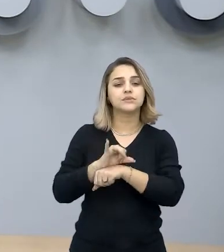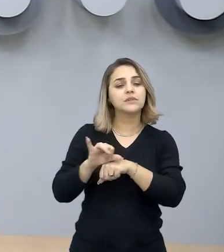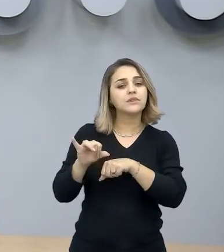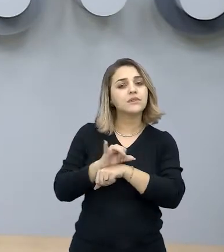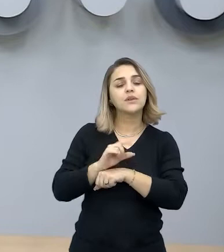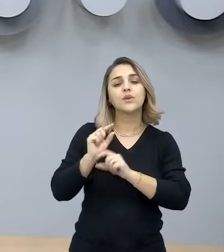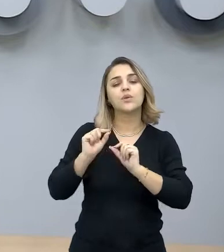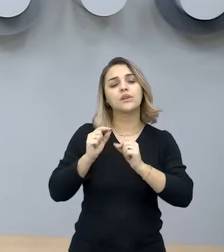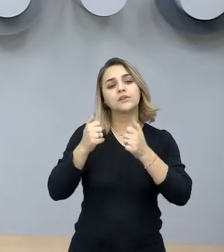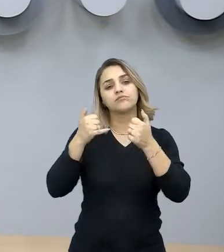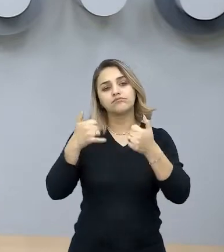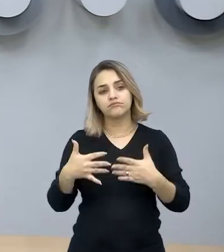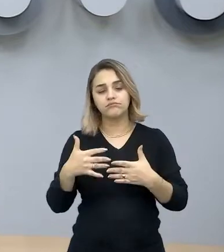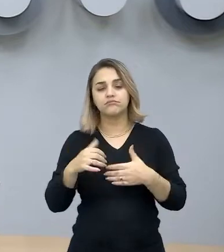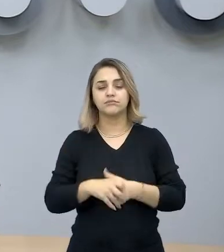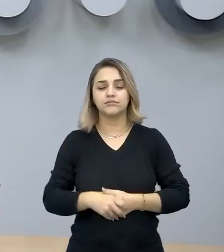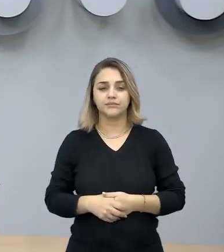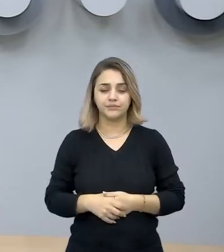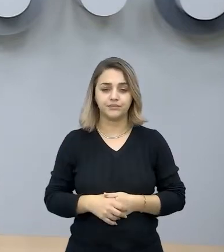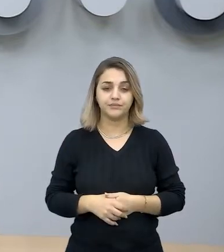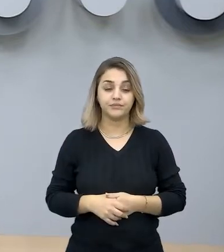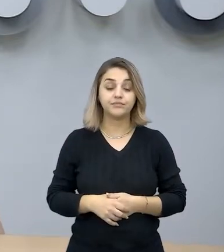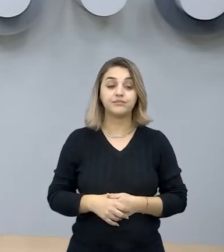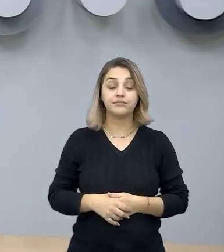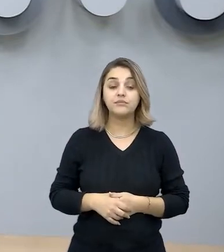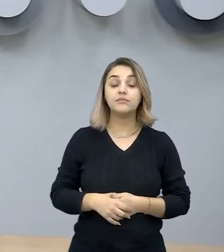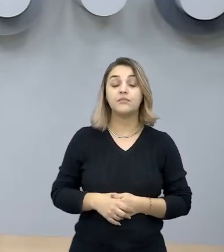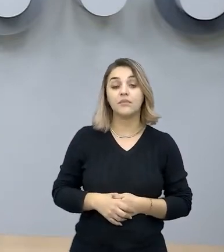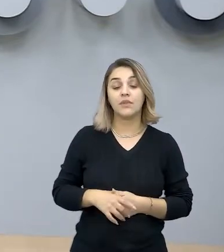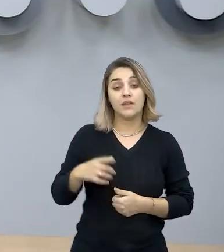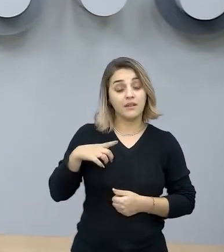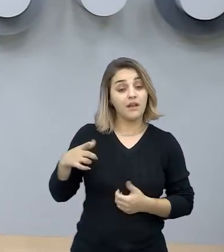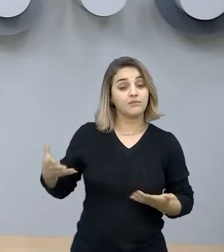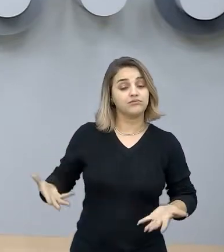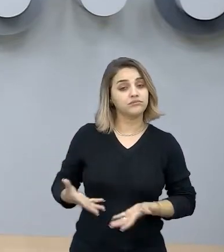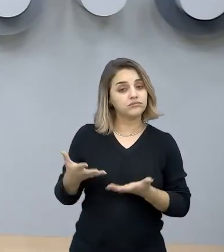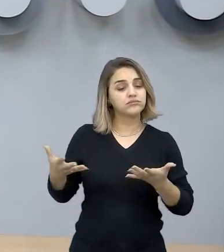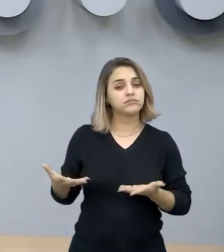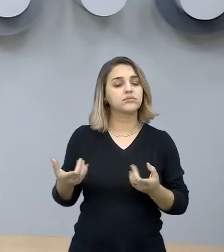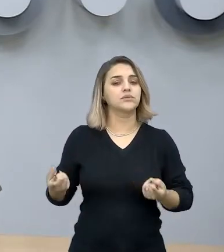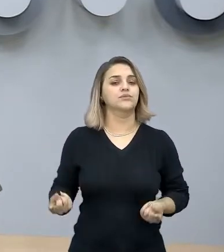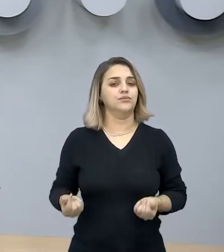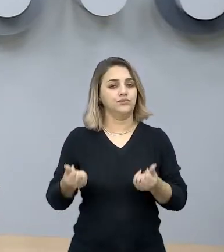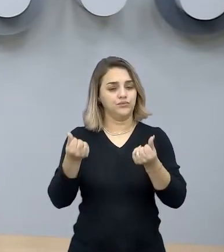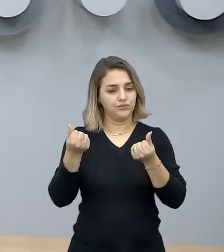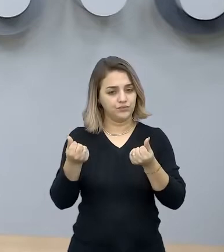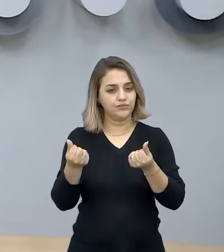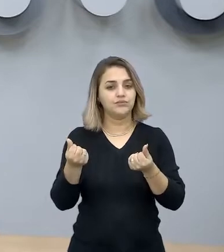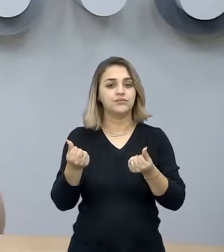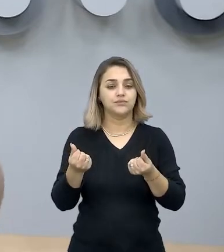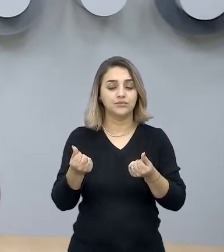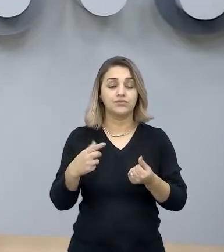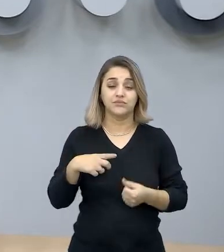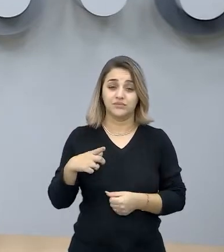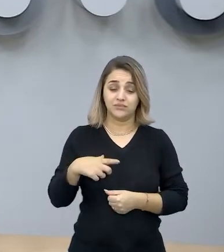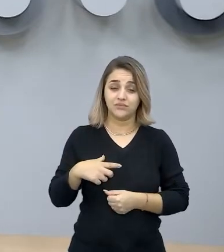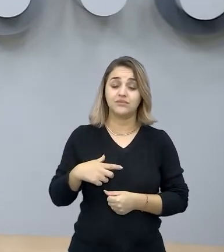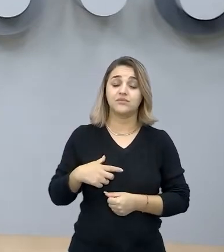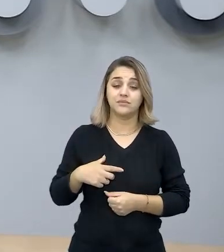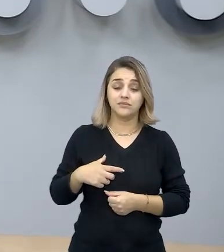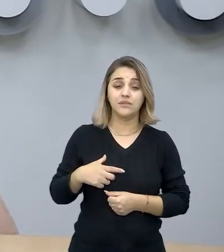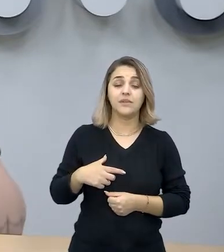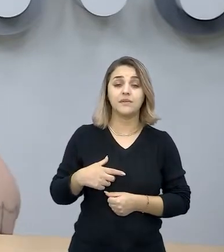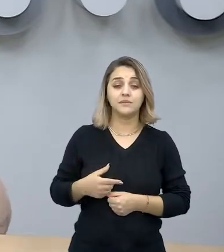só, ele é o novo condicionante da economia, ele é o novo substrato